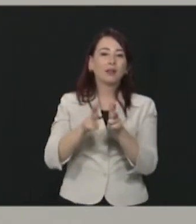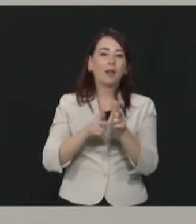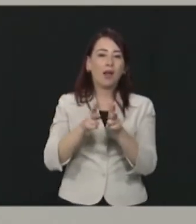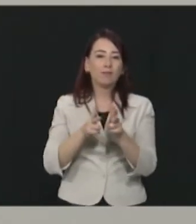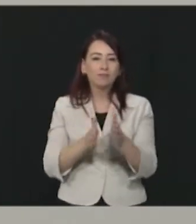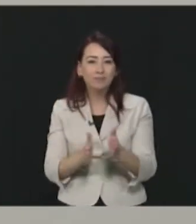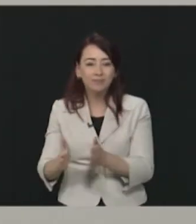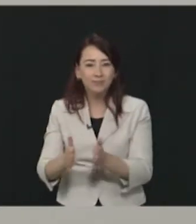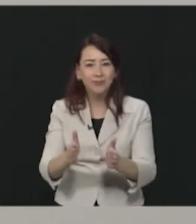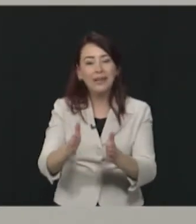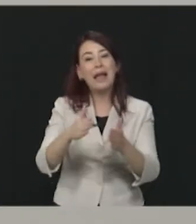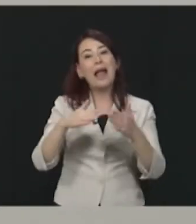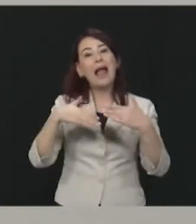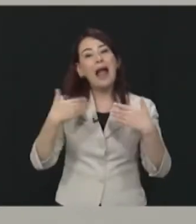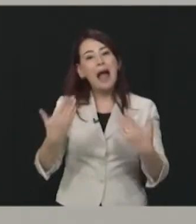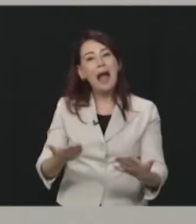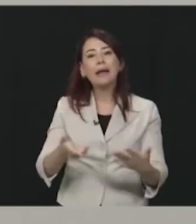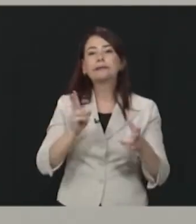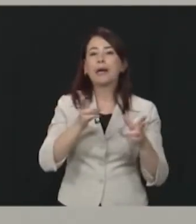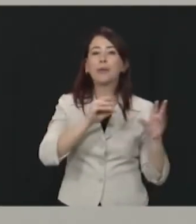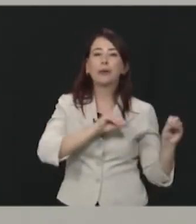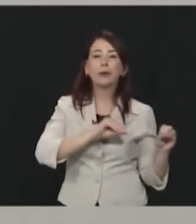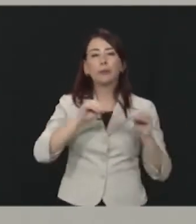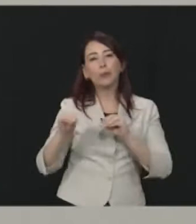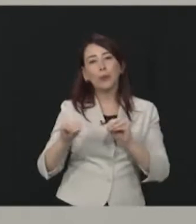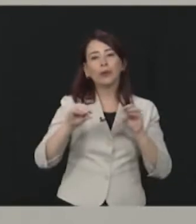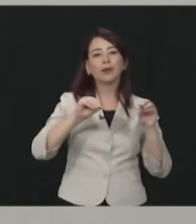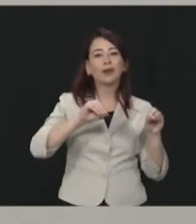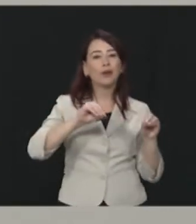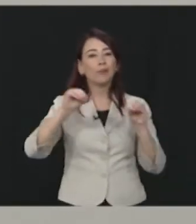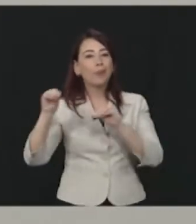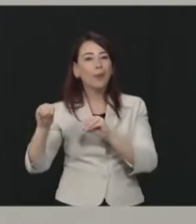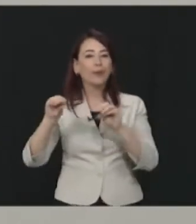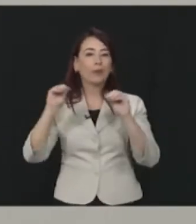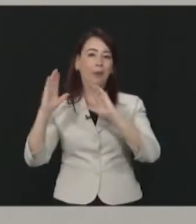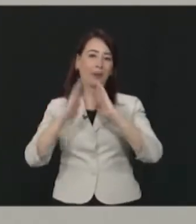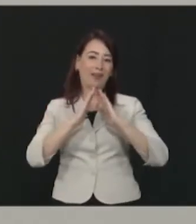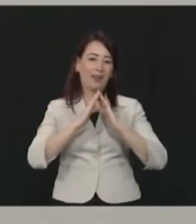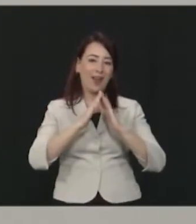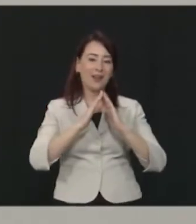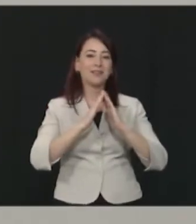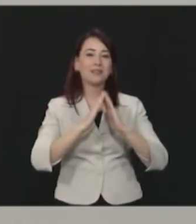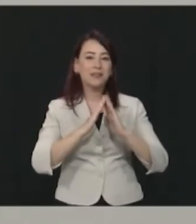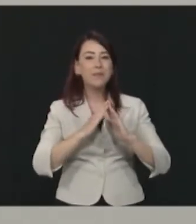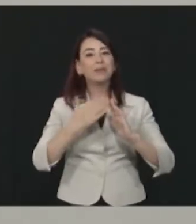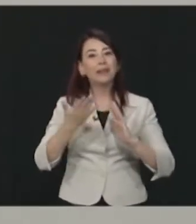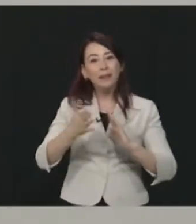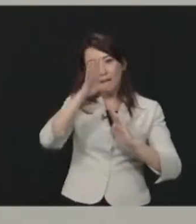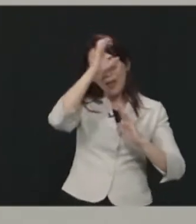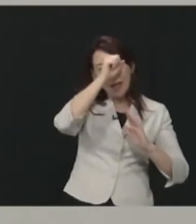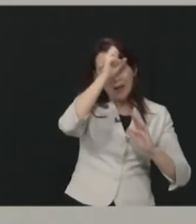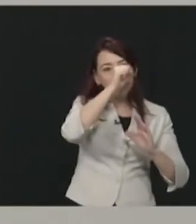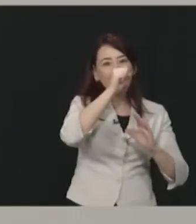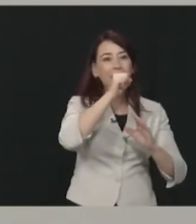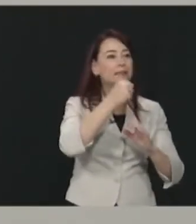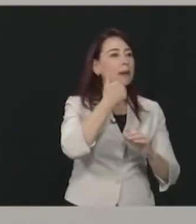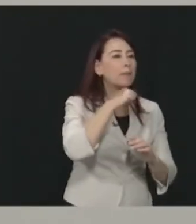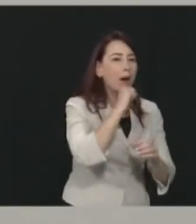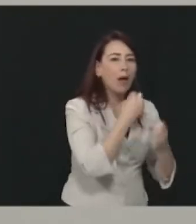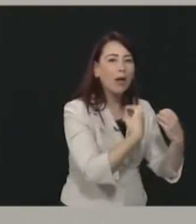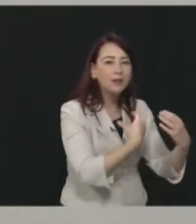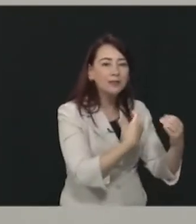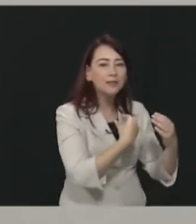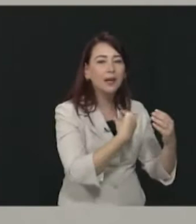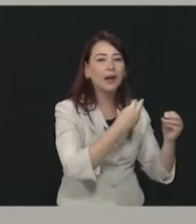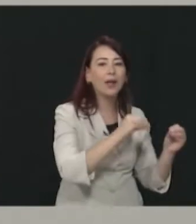nós mudávamos muito de lugar, né? Cada lugar que a gente ia, eu aprendia alguma coisa junto com a minha mãe. Então,